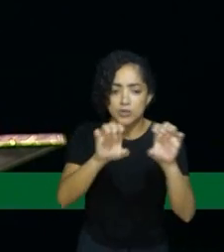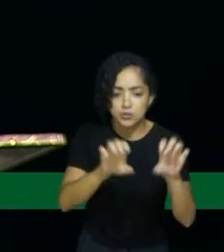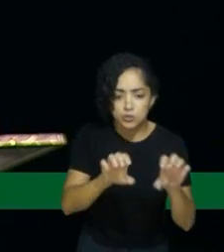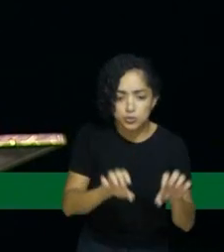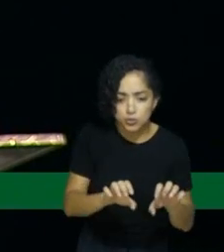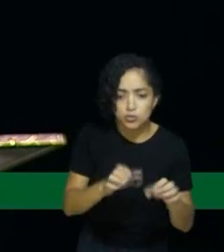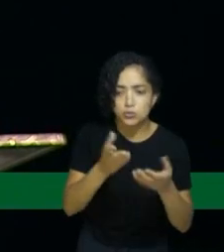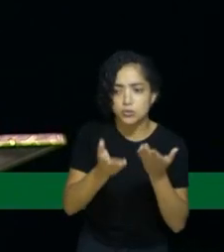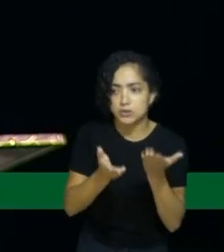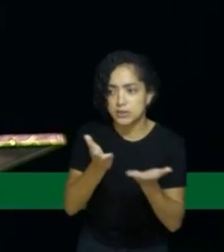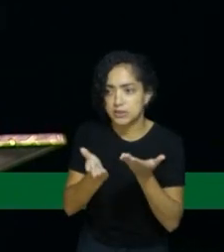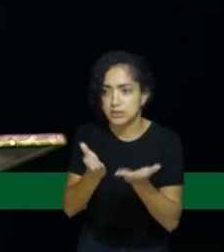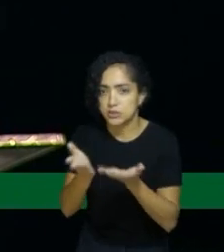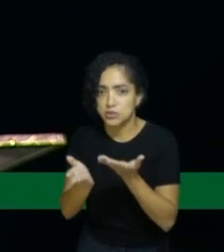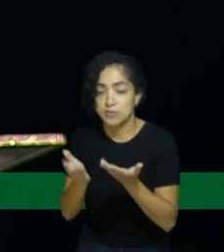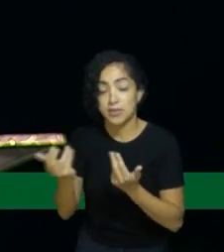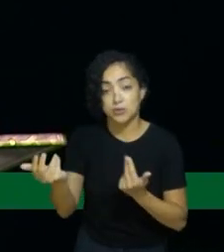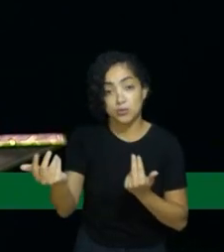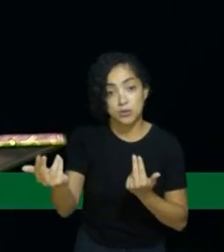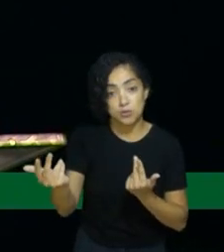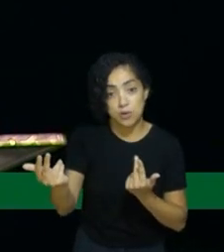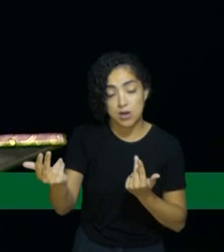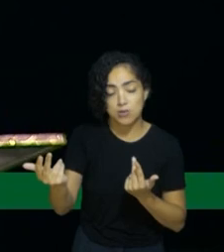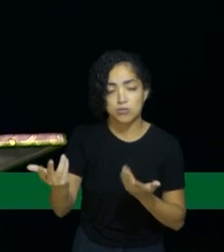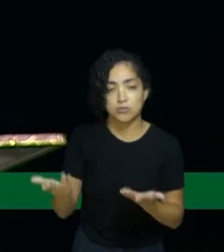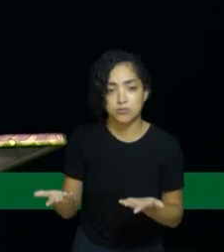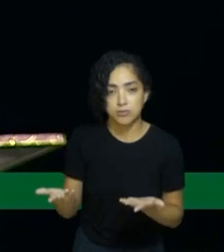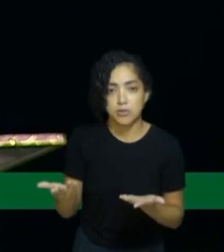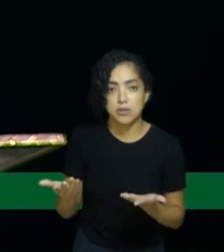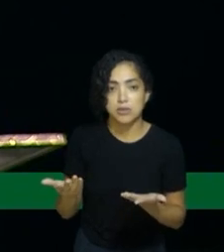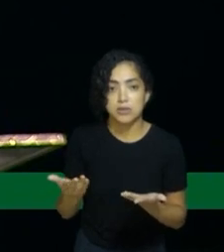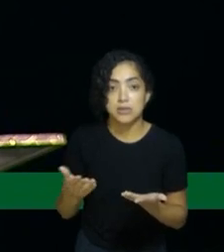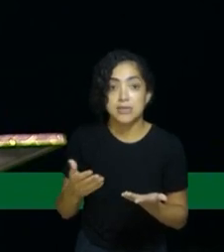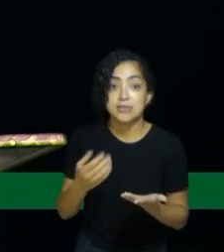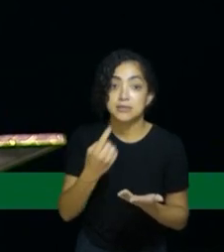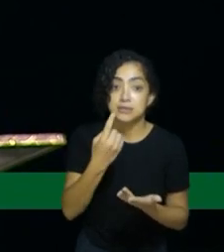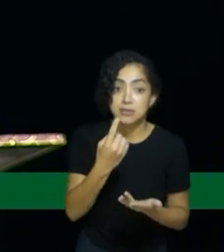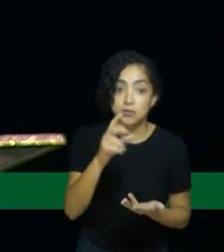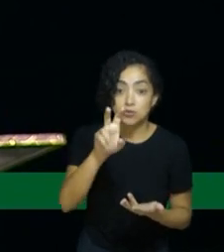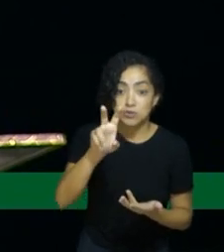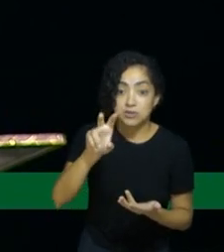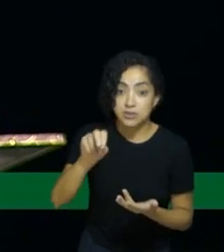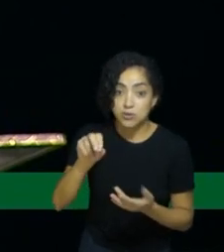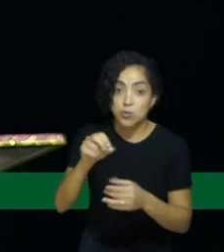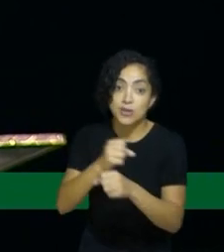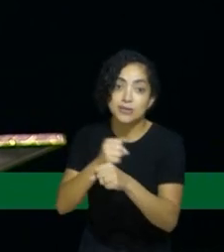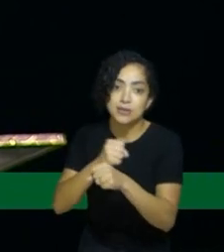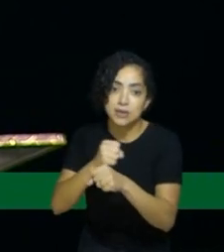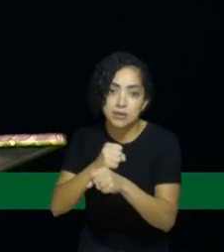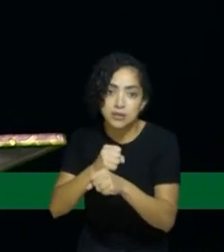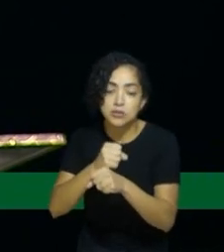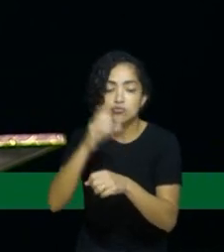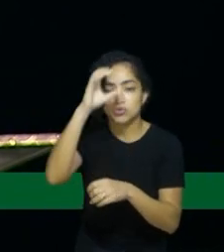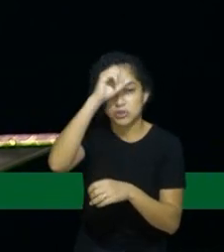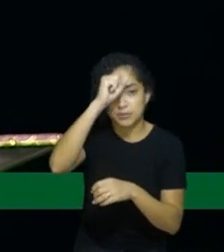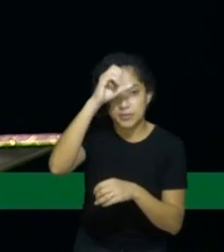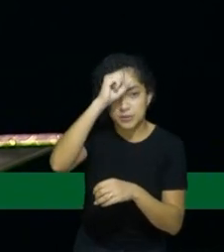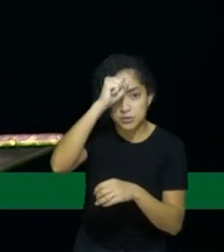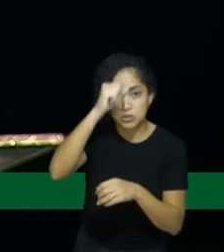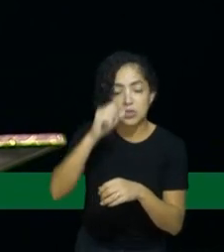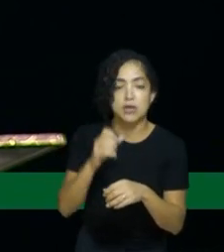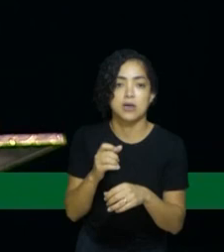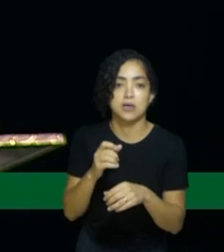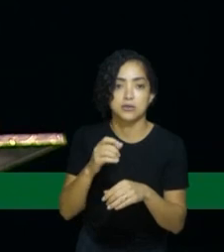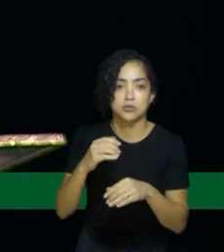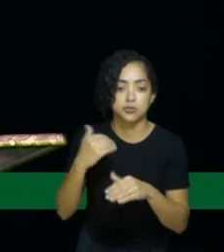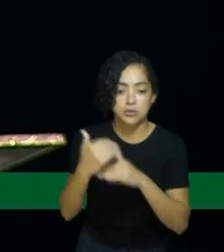atendimento como a nossa rede Afinal são 50 anos de aprendizado e construção dessa